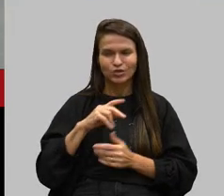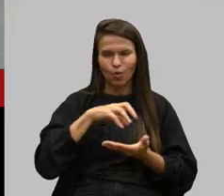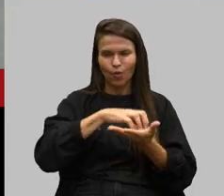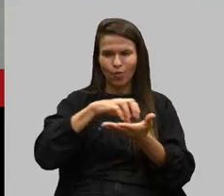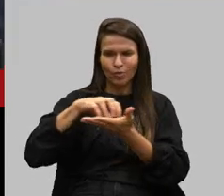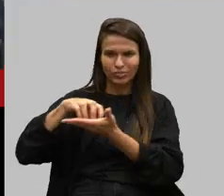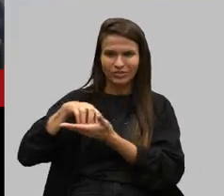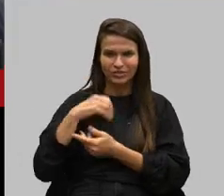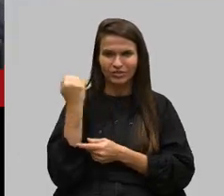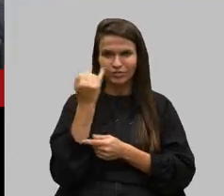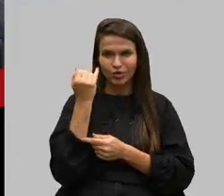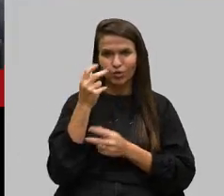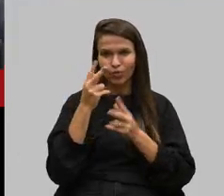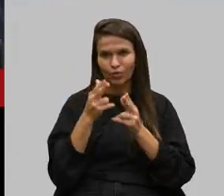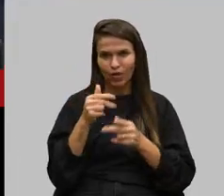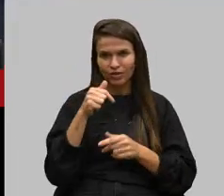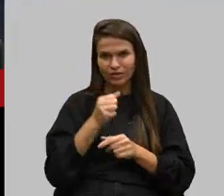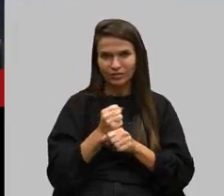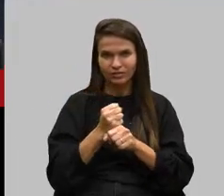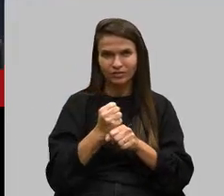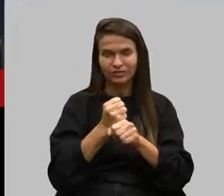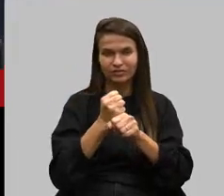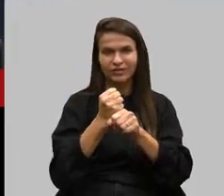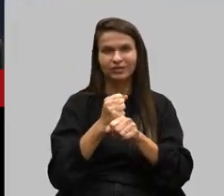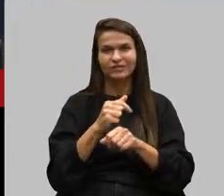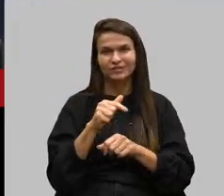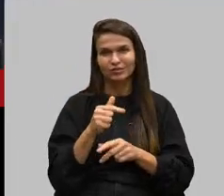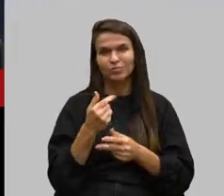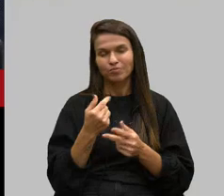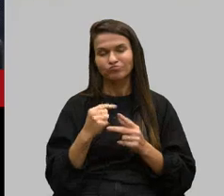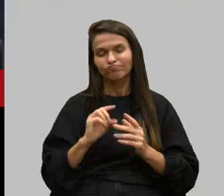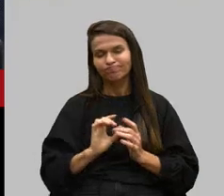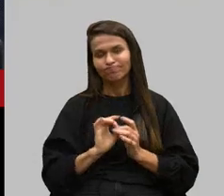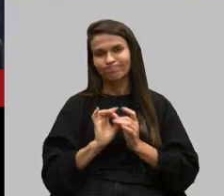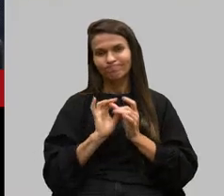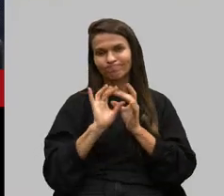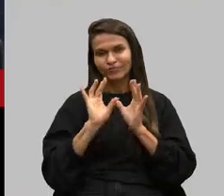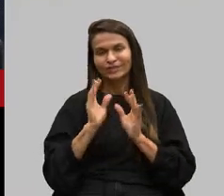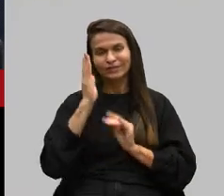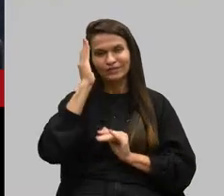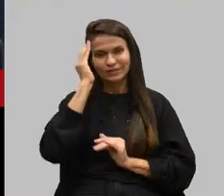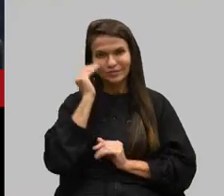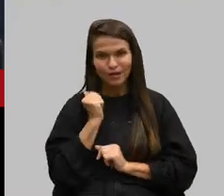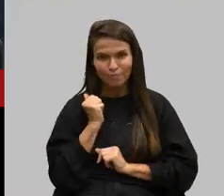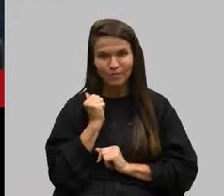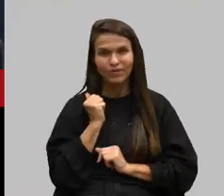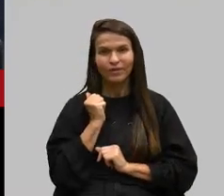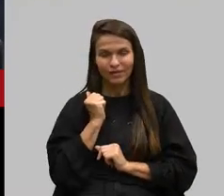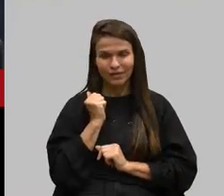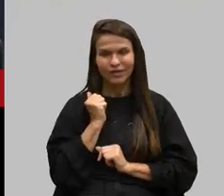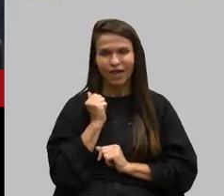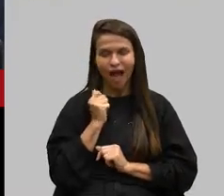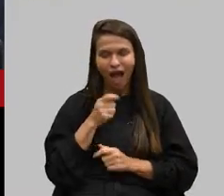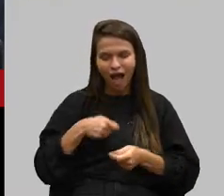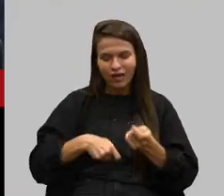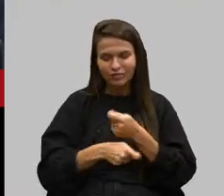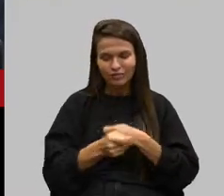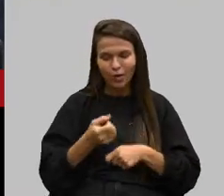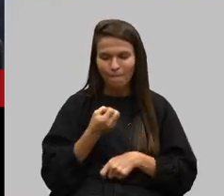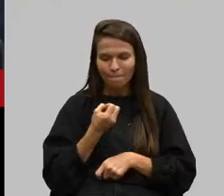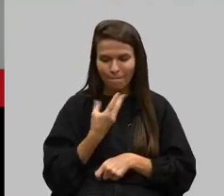da casa como essa ao longo dos anos Isso me permite saber administrar bem esse